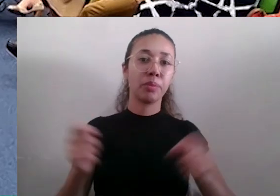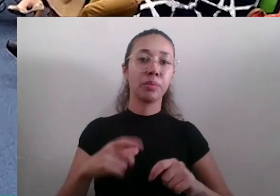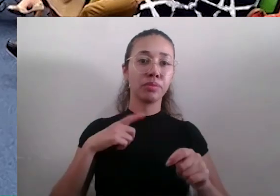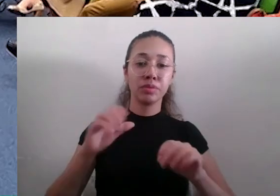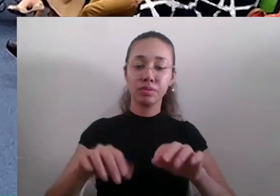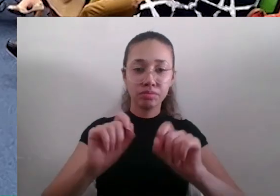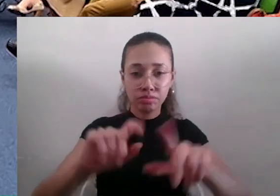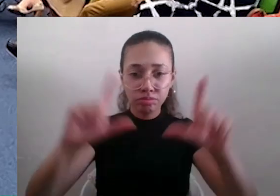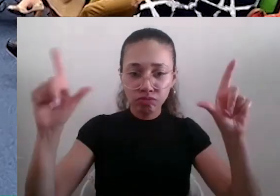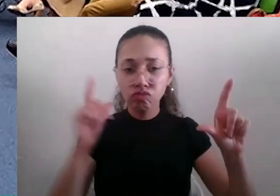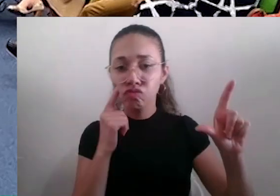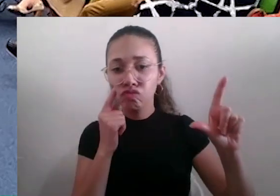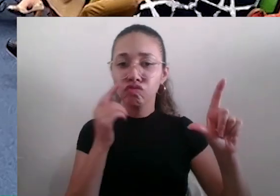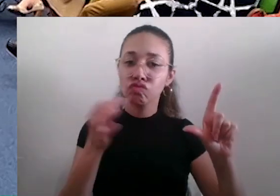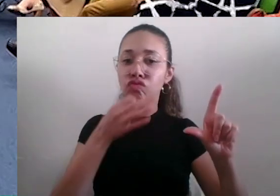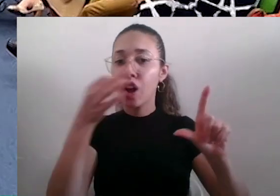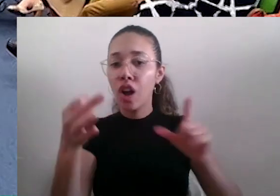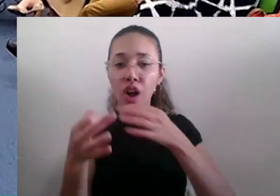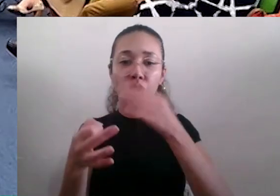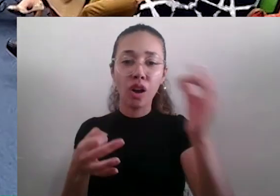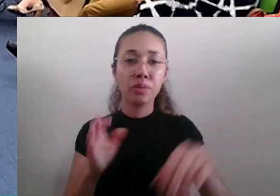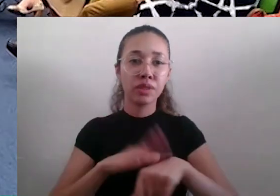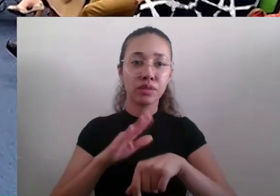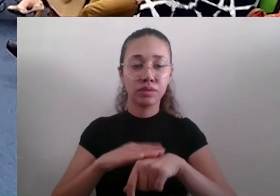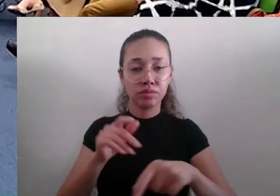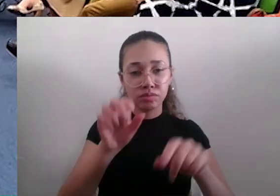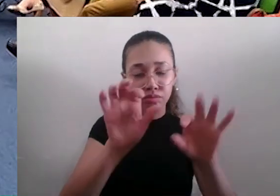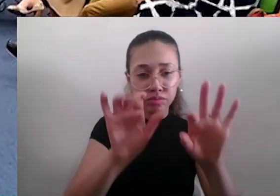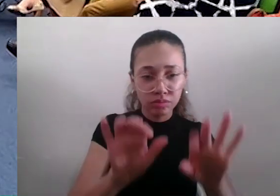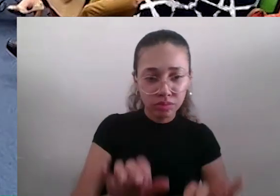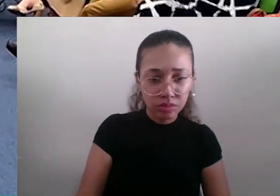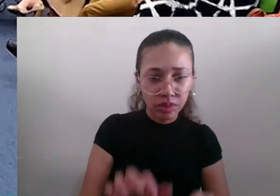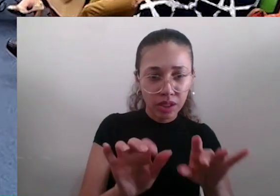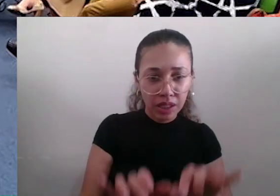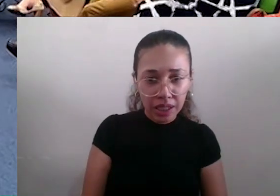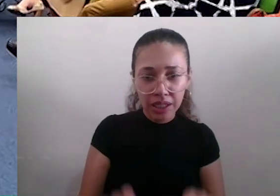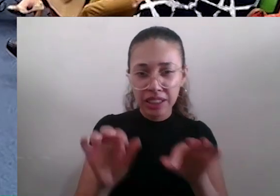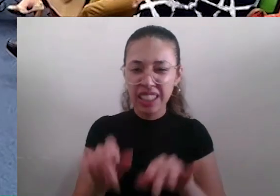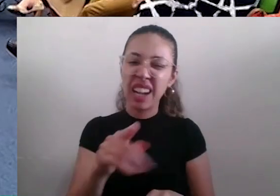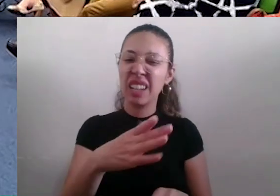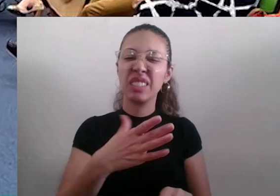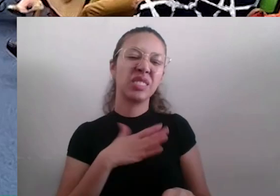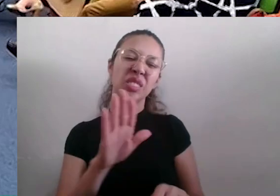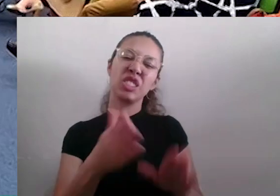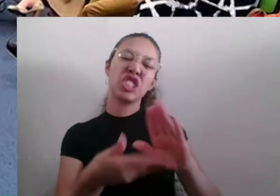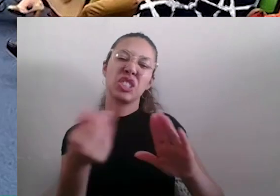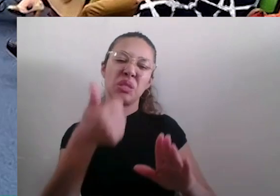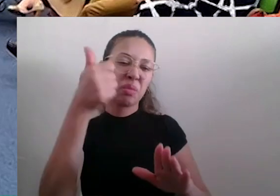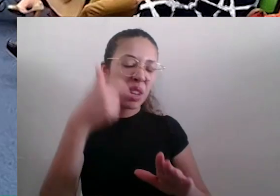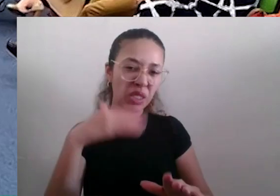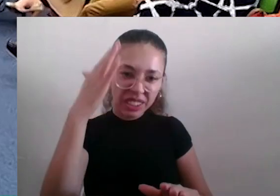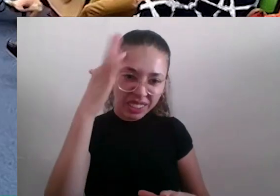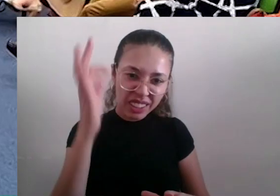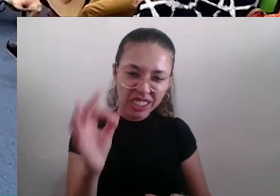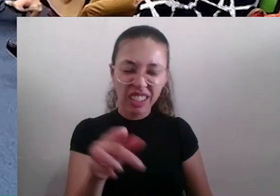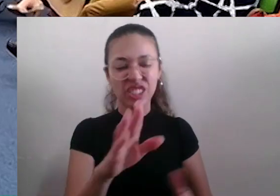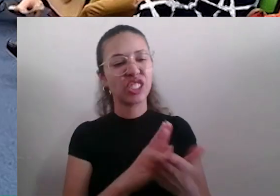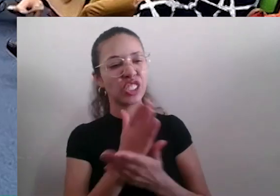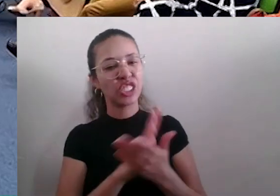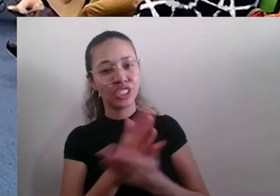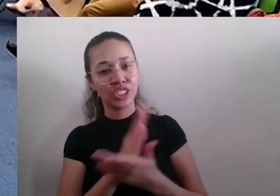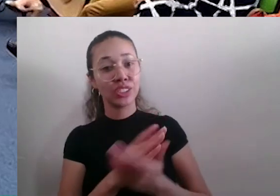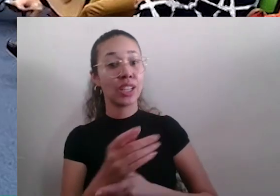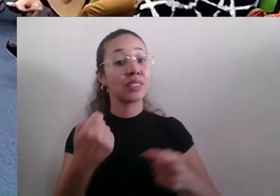dá Pitaco Então você vai escrever o teu roteiro eu vou ler o teu roteiro eu vou dizer achei essa parte meio chata não gostei daquilo ali não entendi isso aqui você tem que explicar